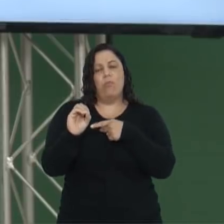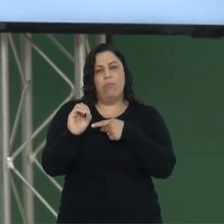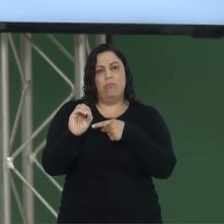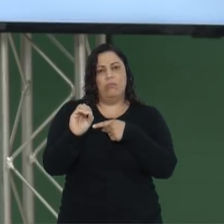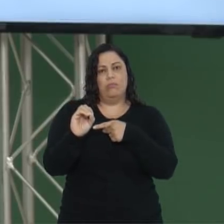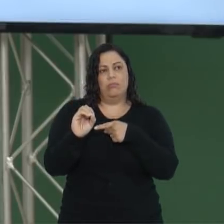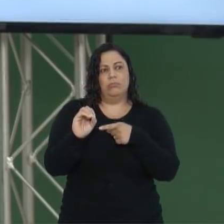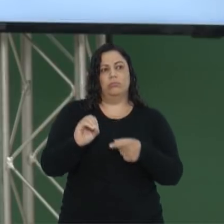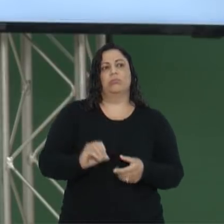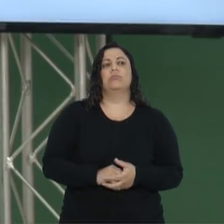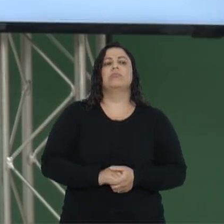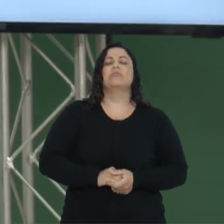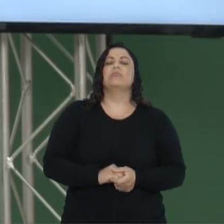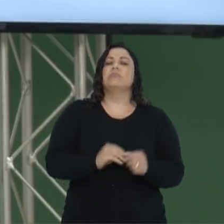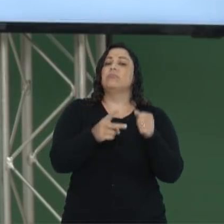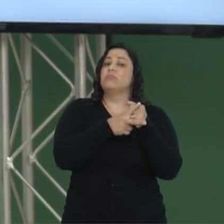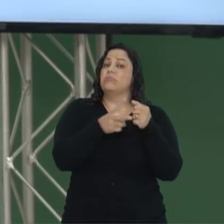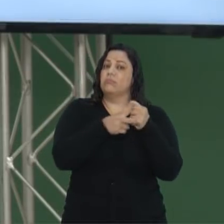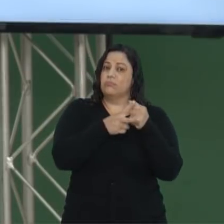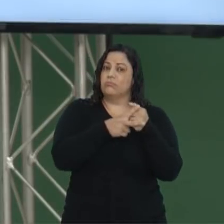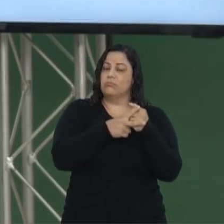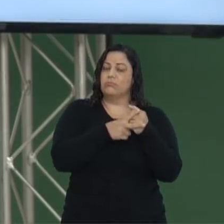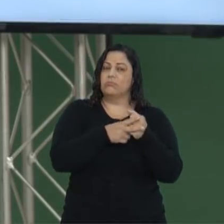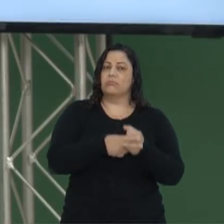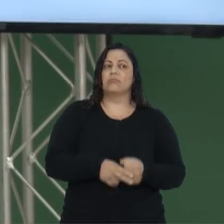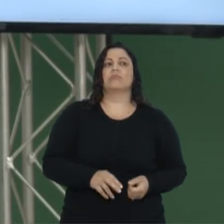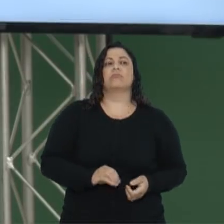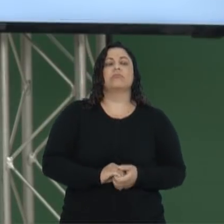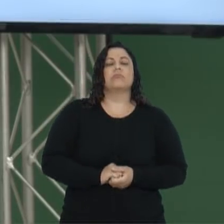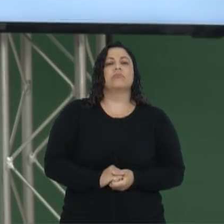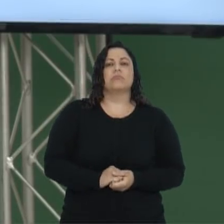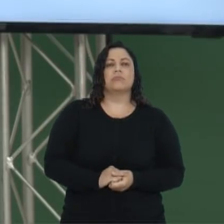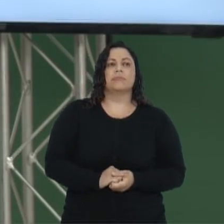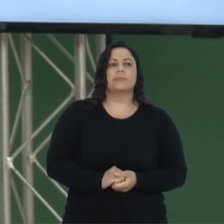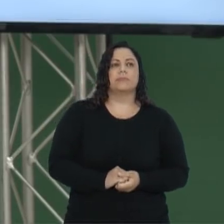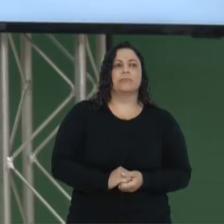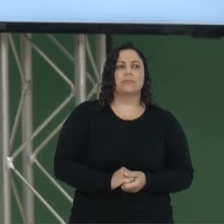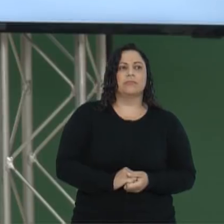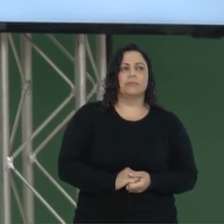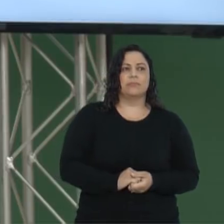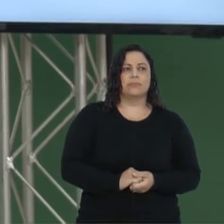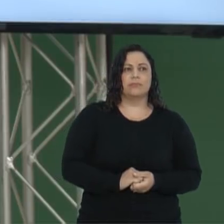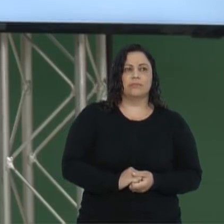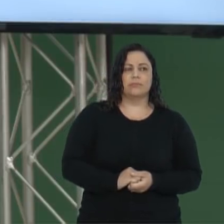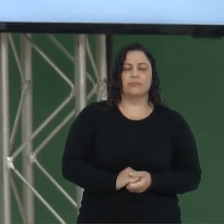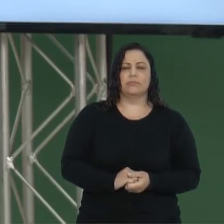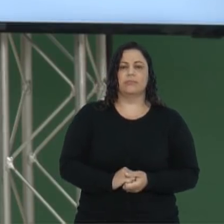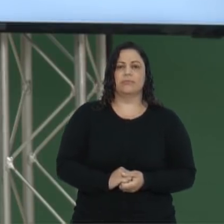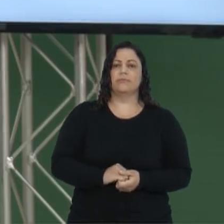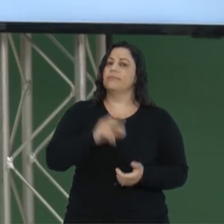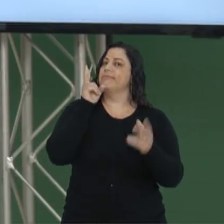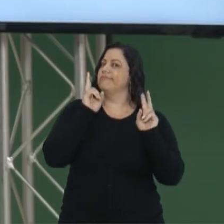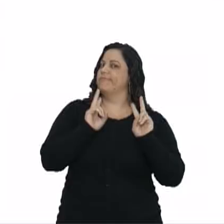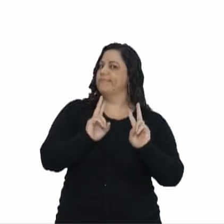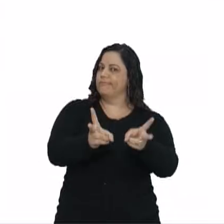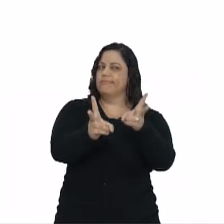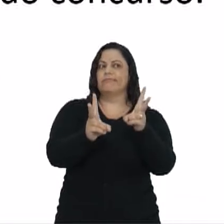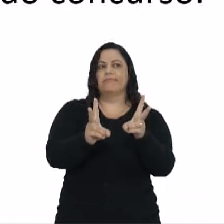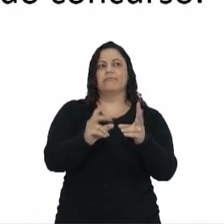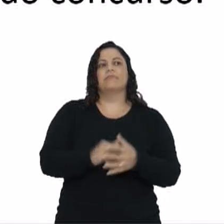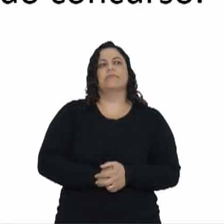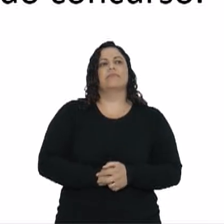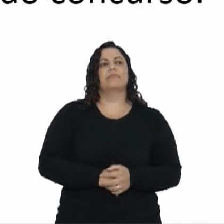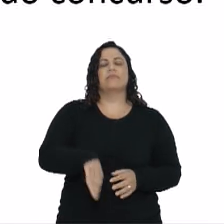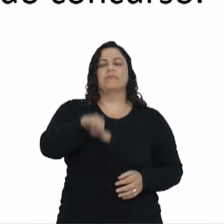no caso desse verbo aí, tá certo? Ok, aqui entrou um verbo, né, gente? Continuando,